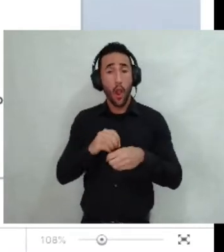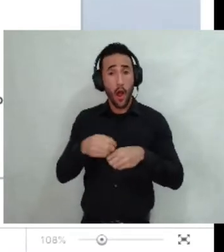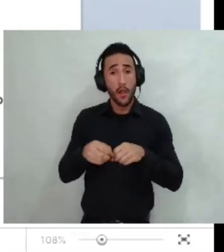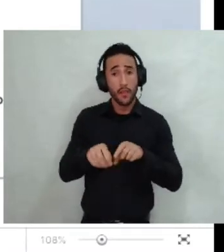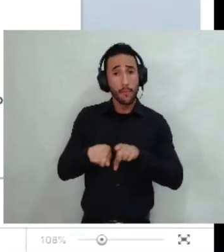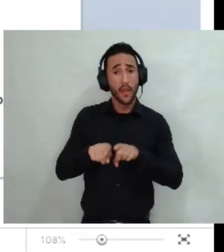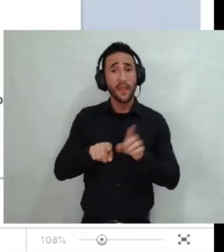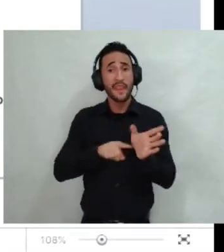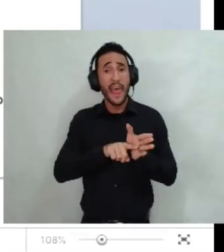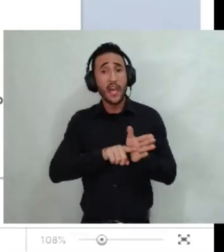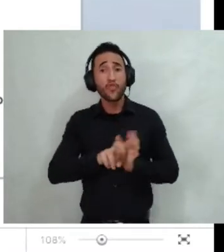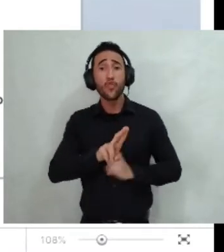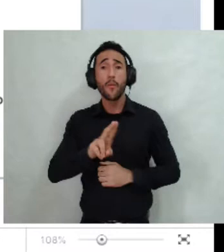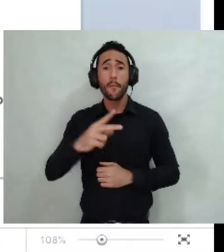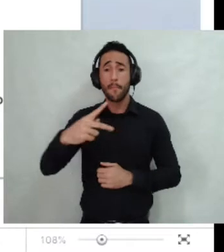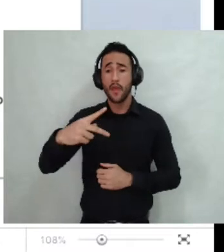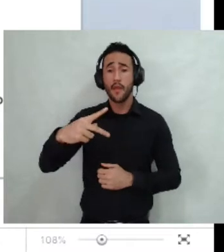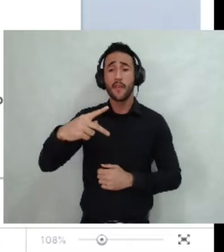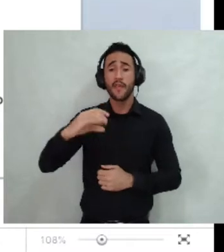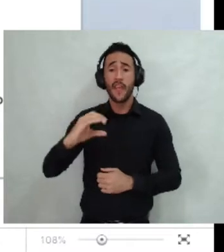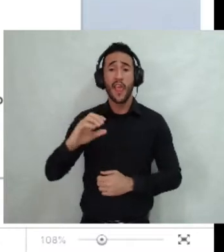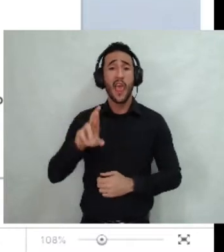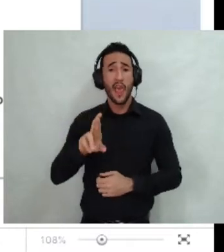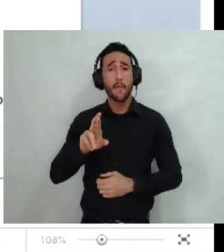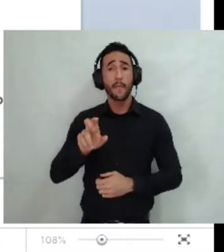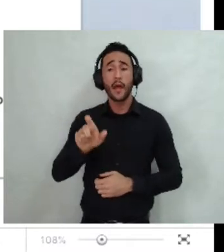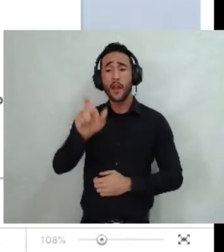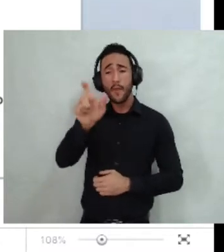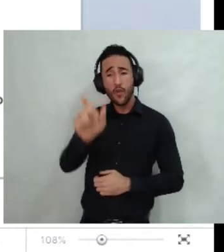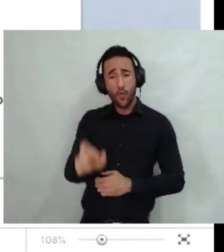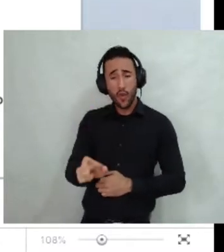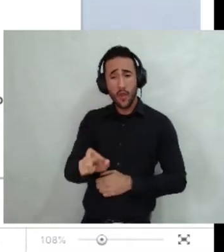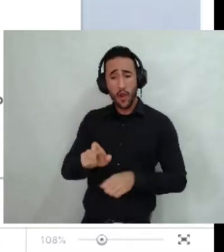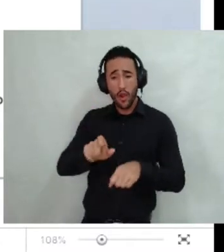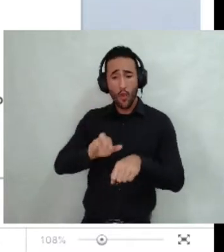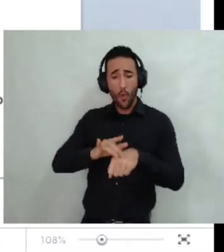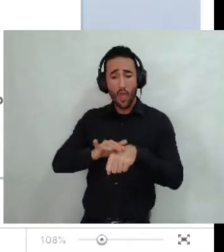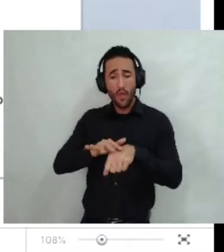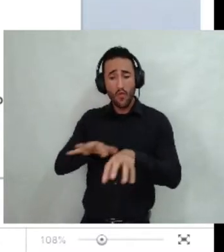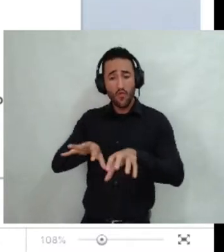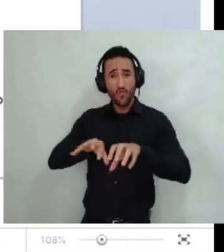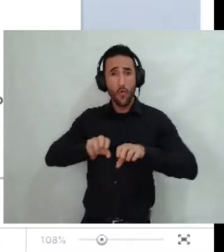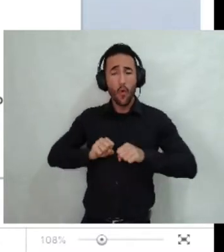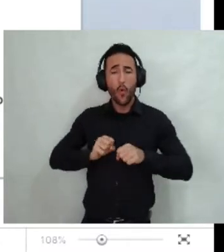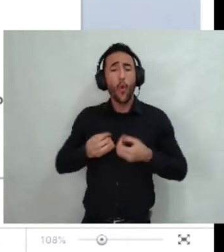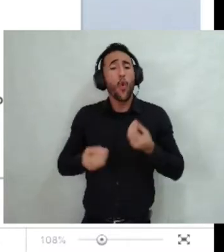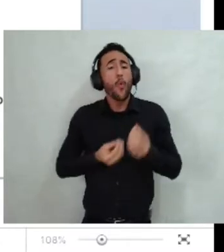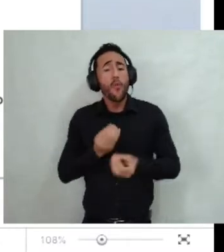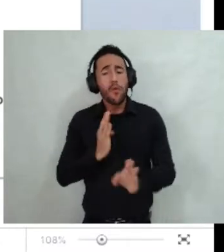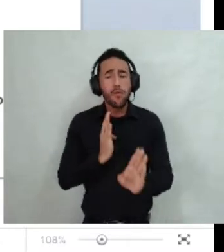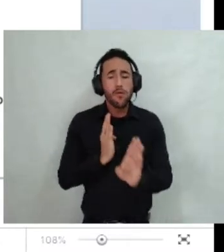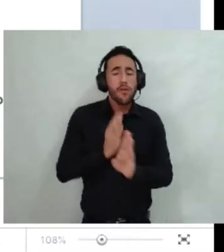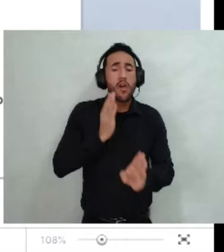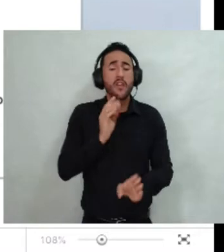para o diagnóstico dos pacientes sintomáticos, e comentar alguns aspectos da sorologia,